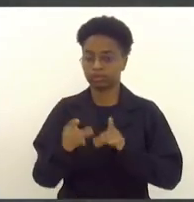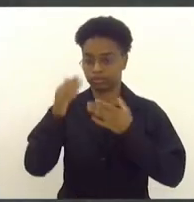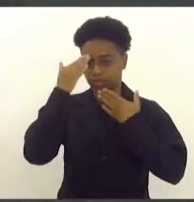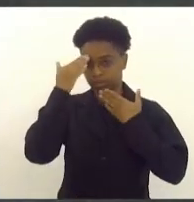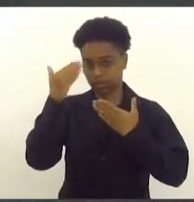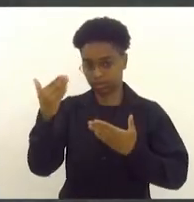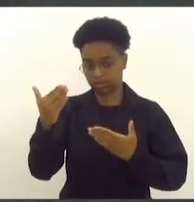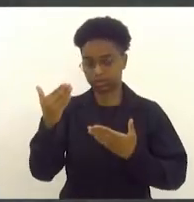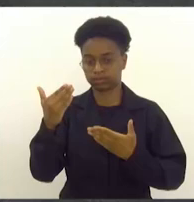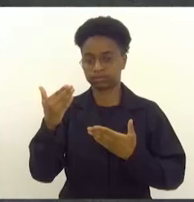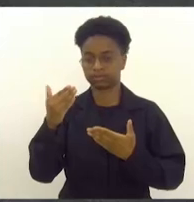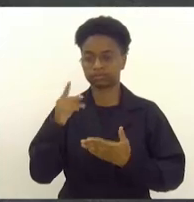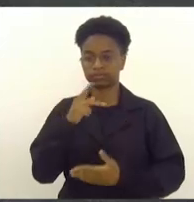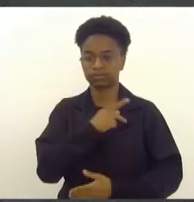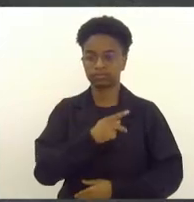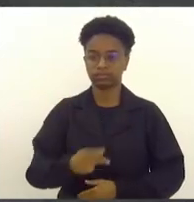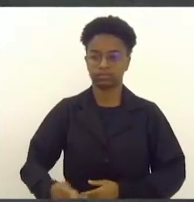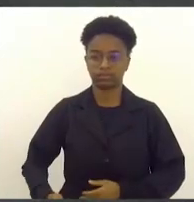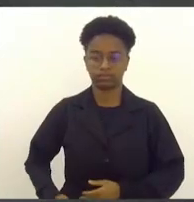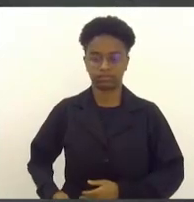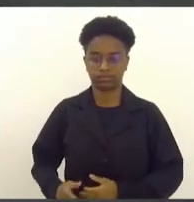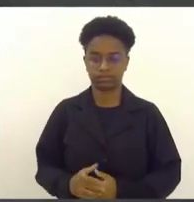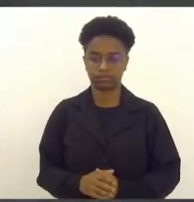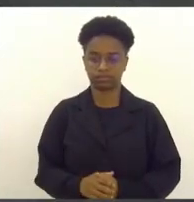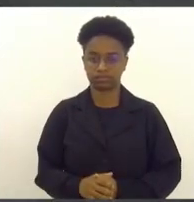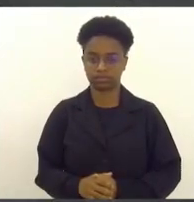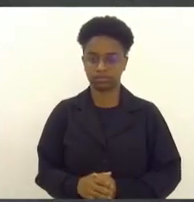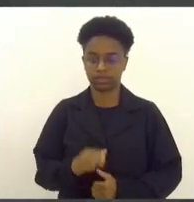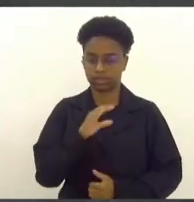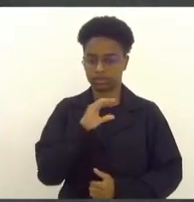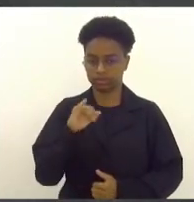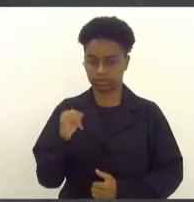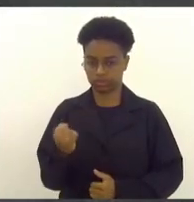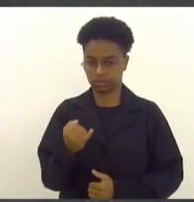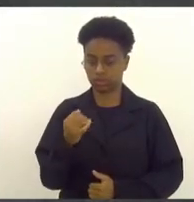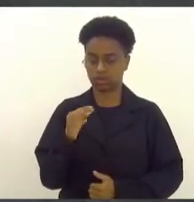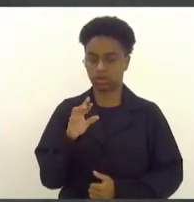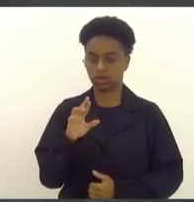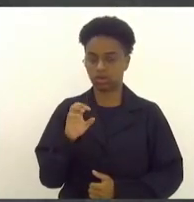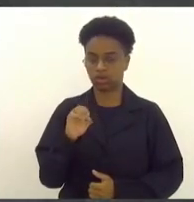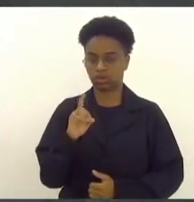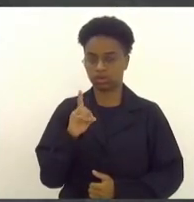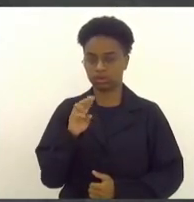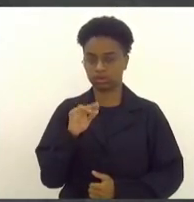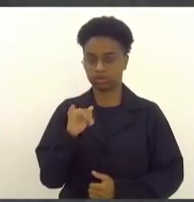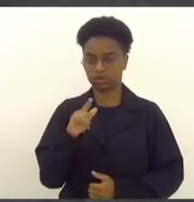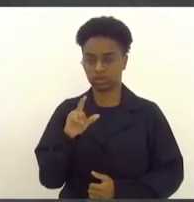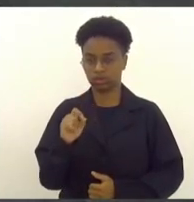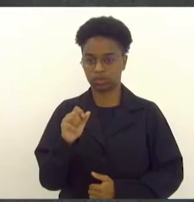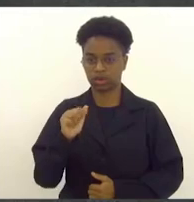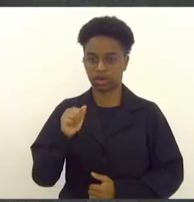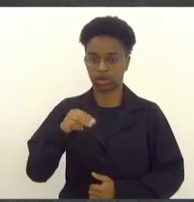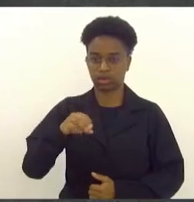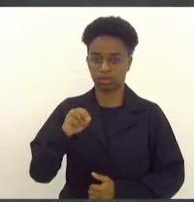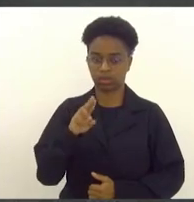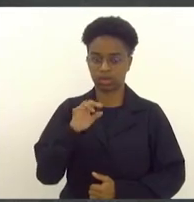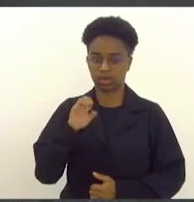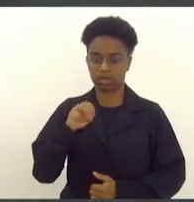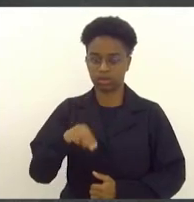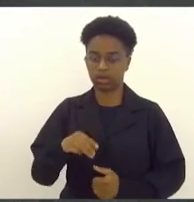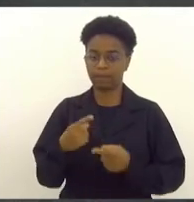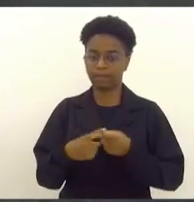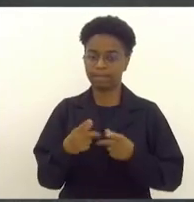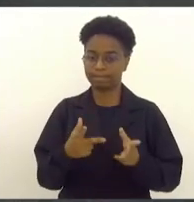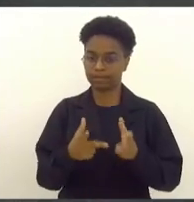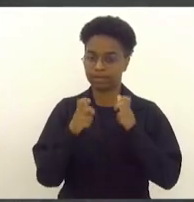o nosso presidente da ccj Rodrigo Amorim que verificou que tinha